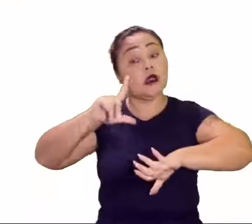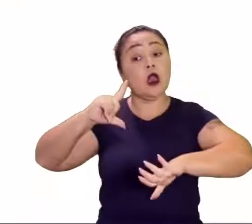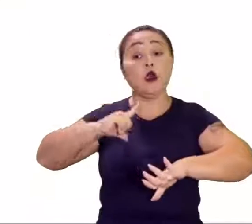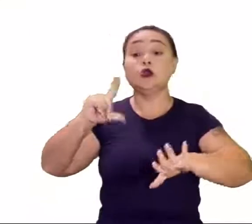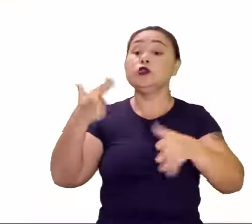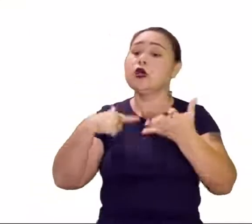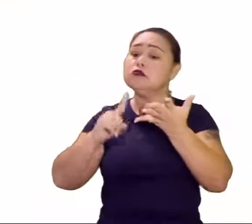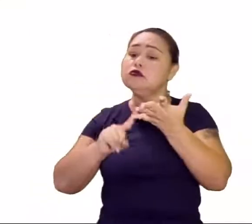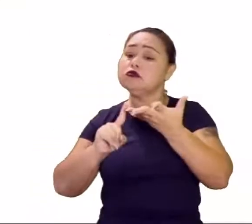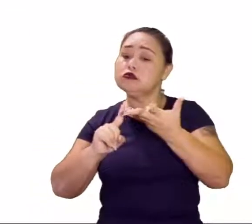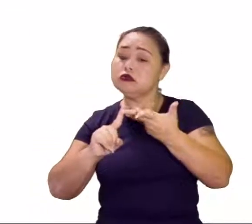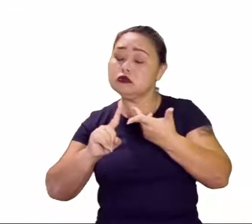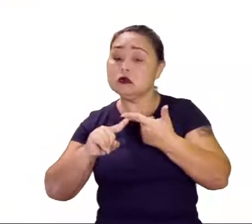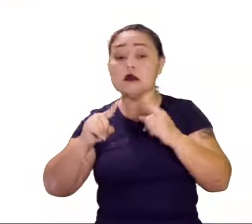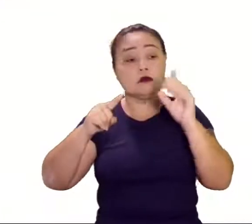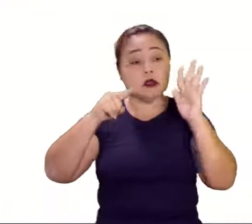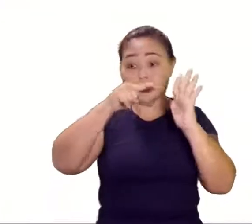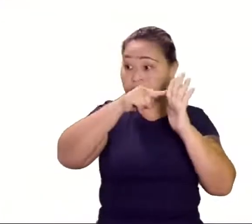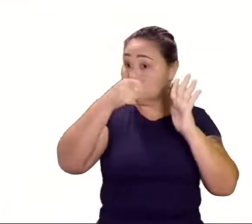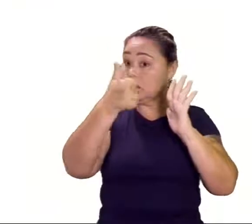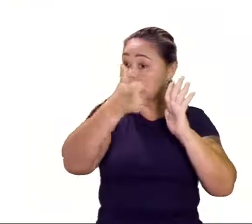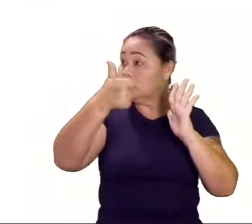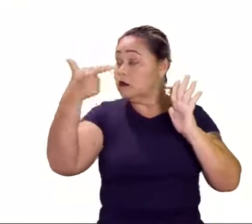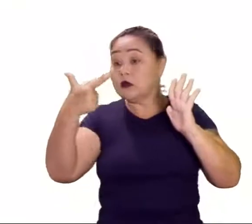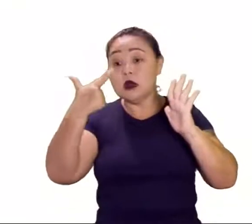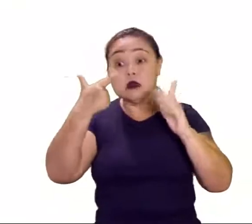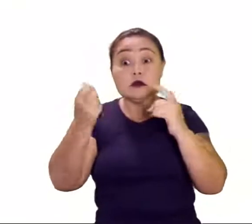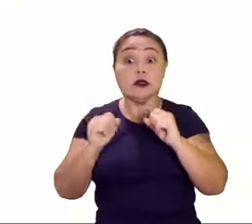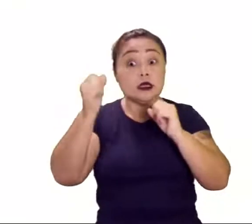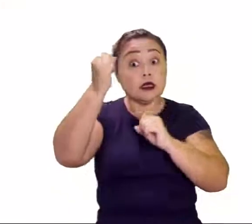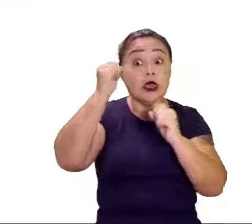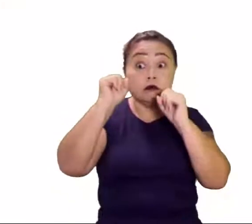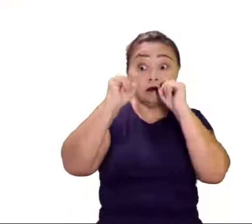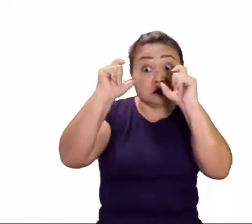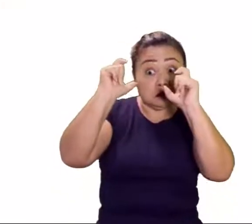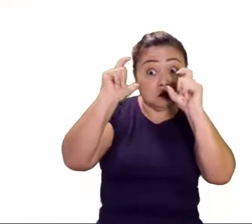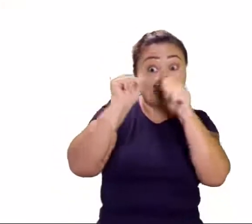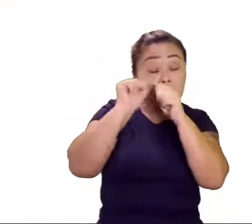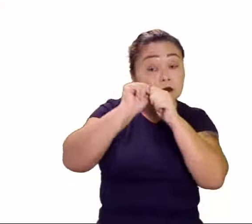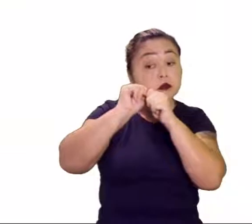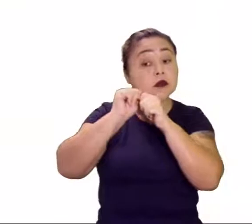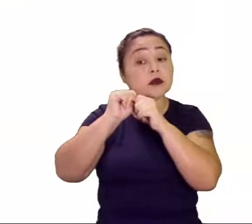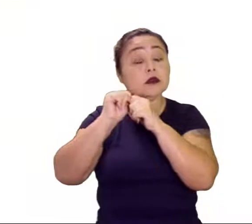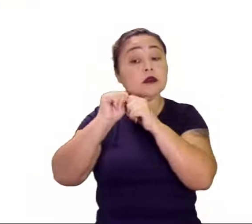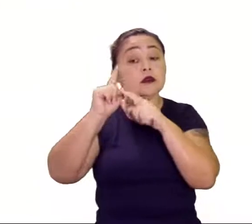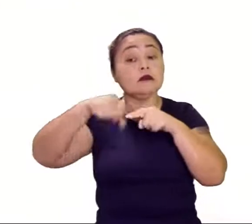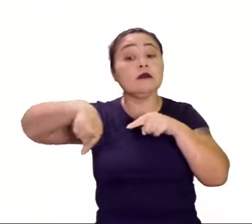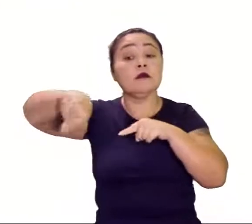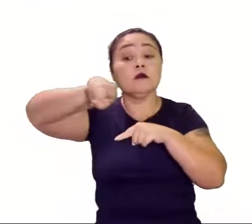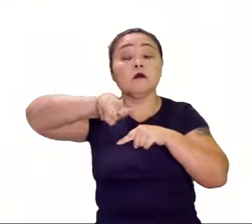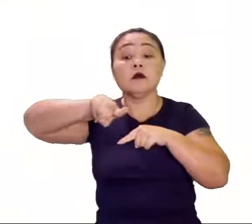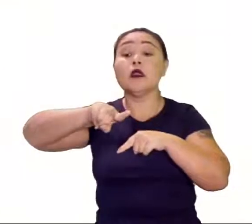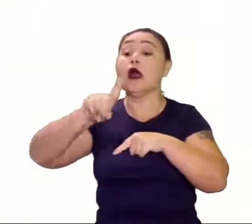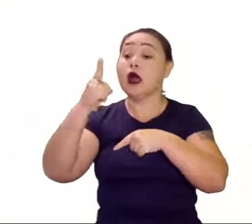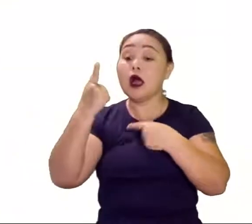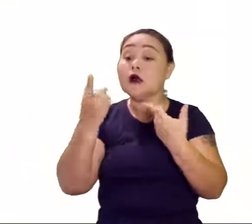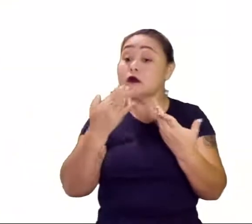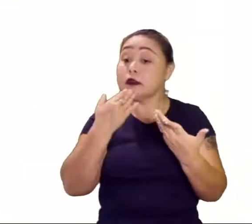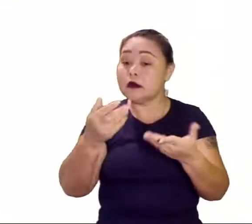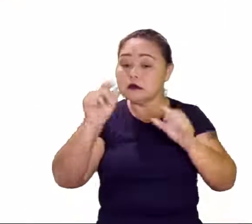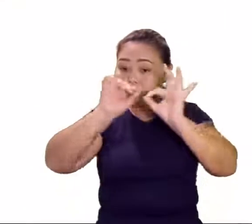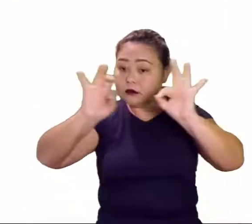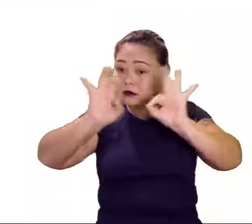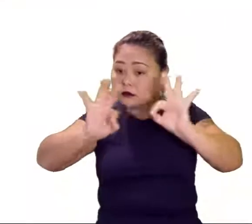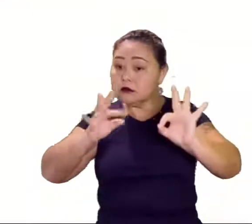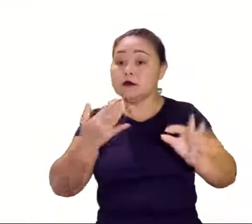já está contabilizando com os 2 da ponta. Então, você tem que ficar esperto aí, ficar atento ao exercício, ao que está pedindo,